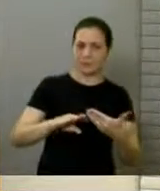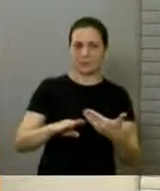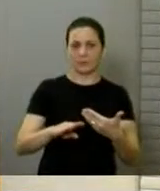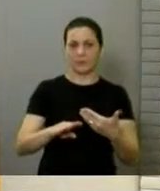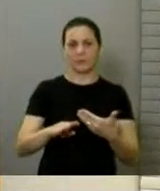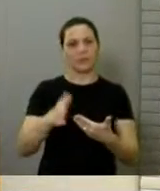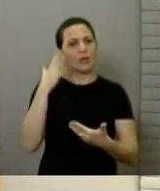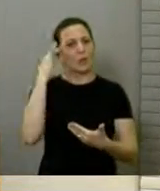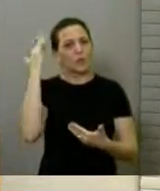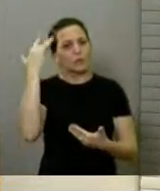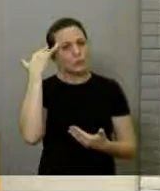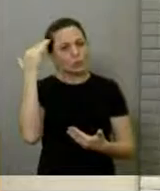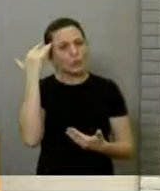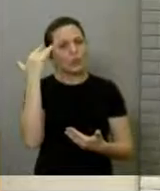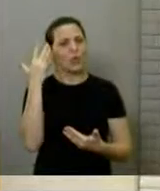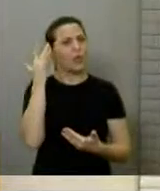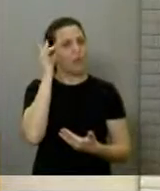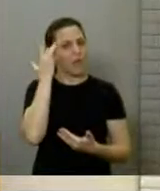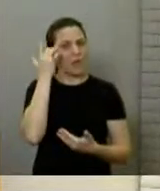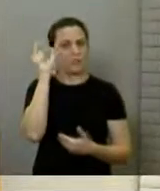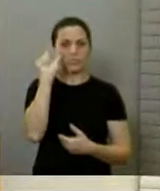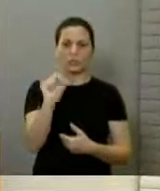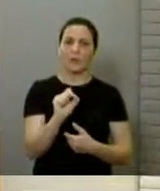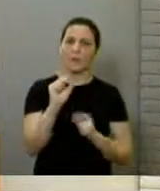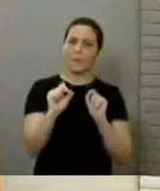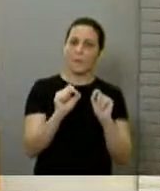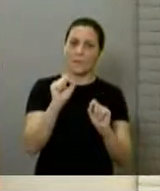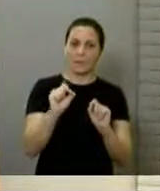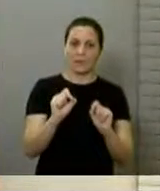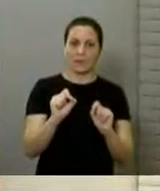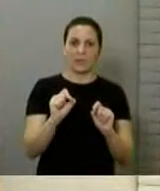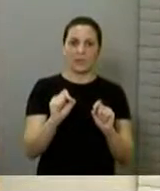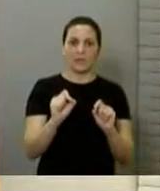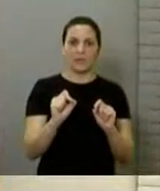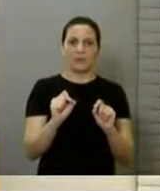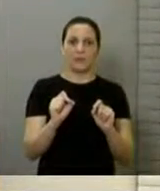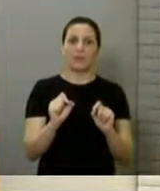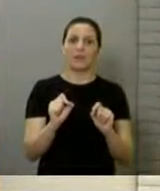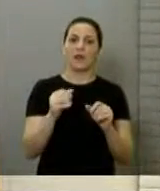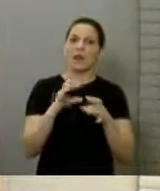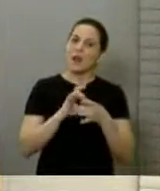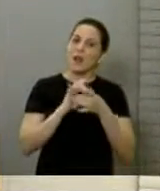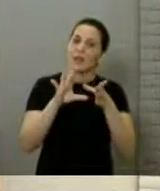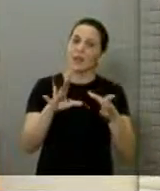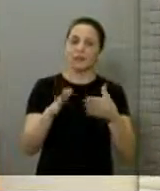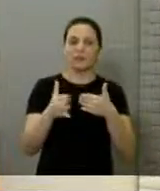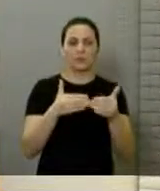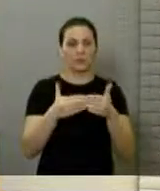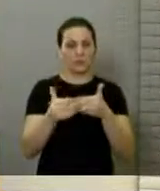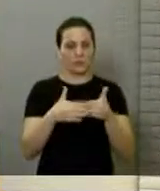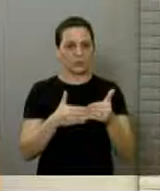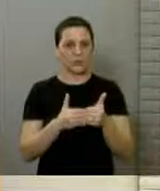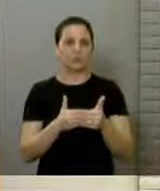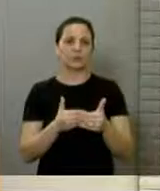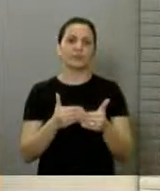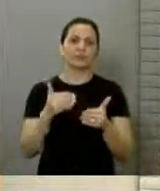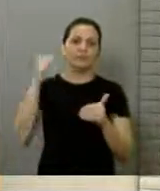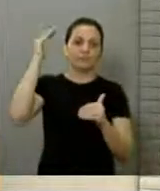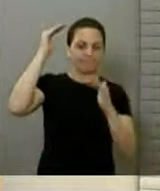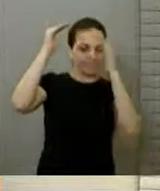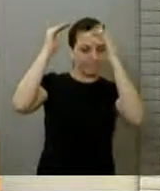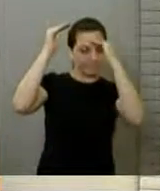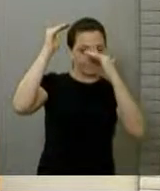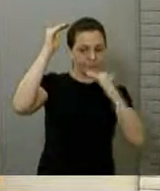Se ilude quem acha que a gente está imune a todas as coisas. A coisa vem de cima